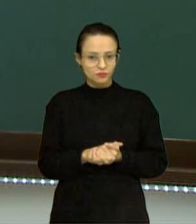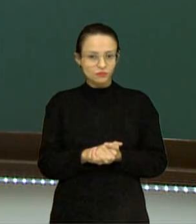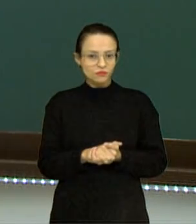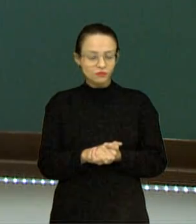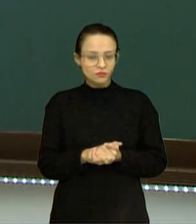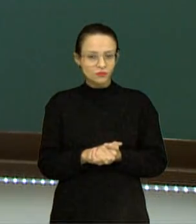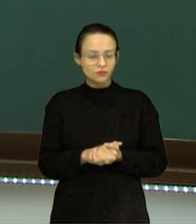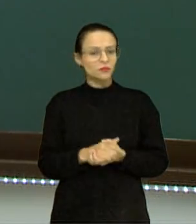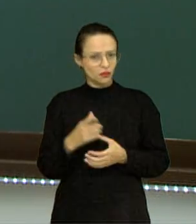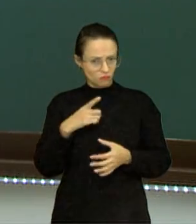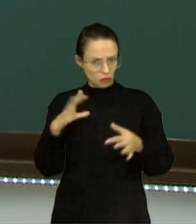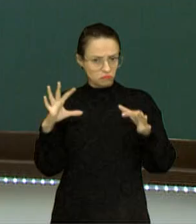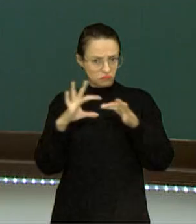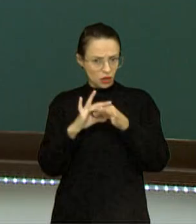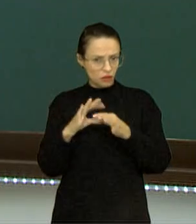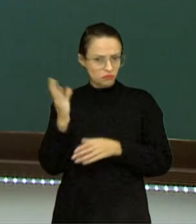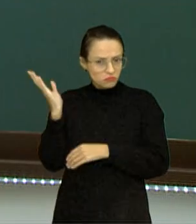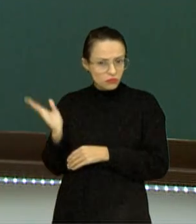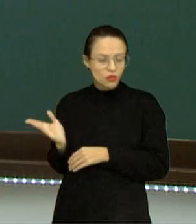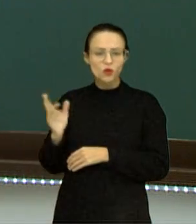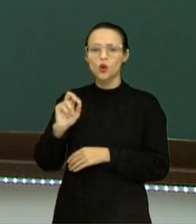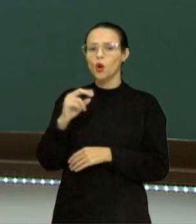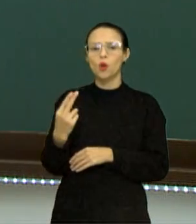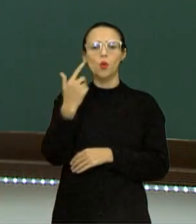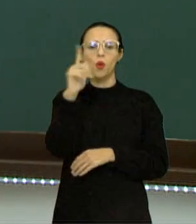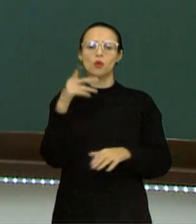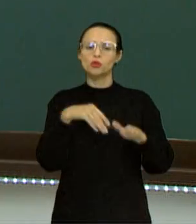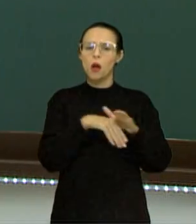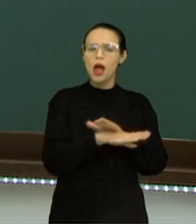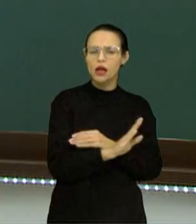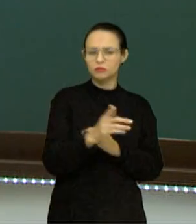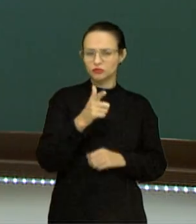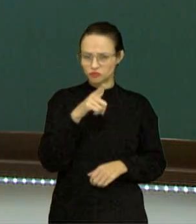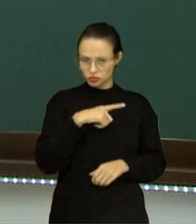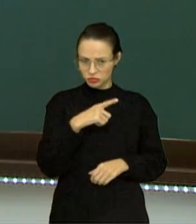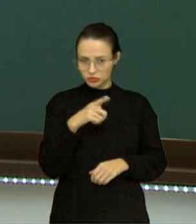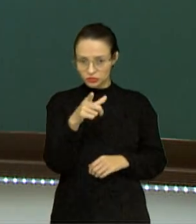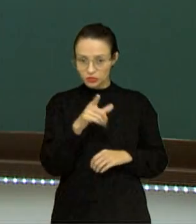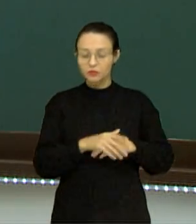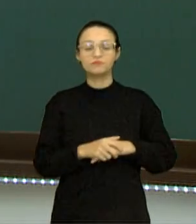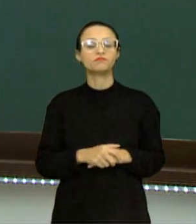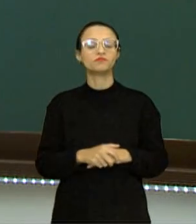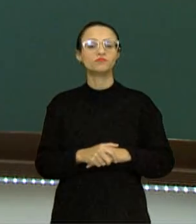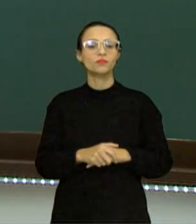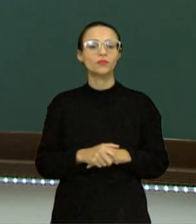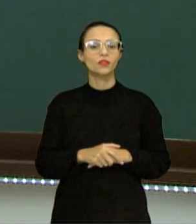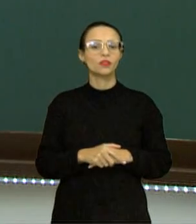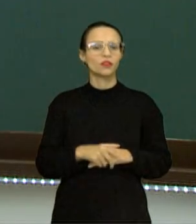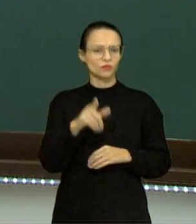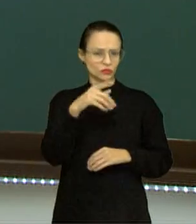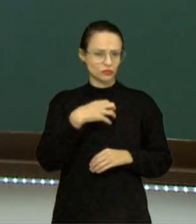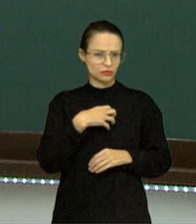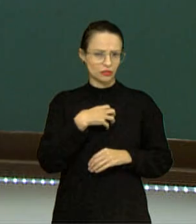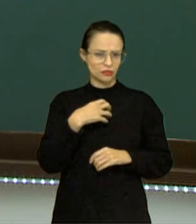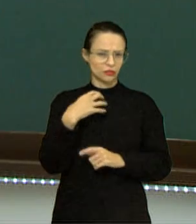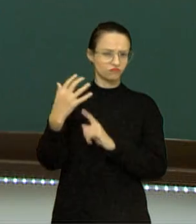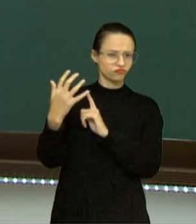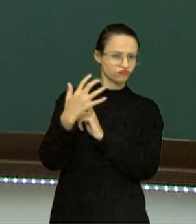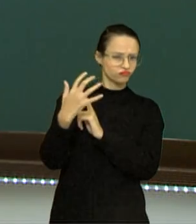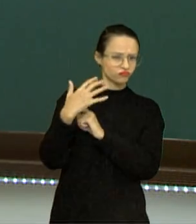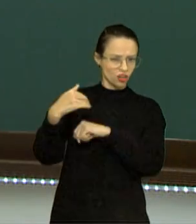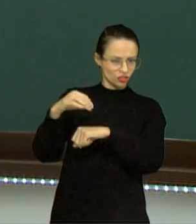está nesses daqui? Ou outros ainda você tem? Você é influenciado por dicas